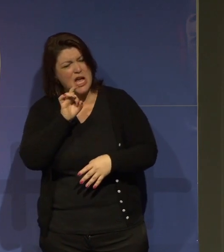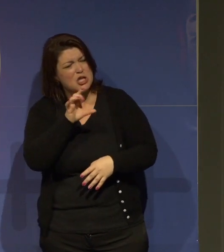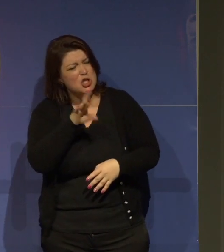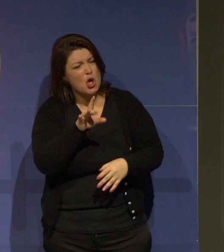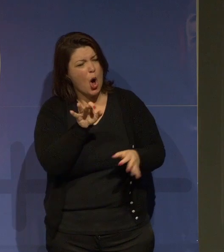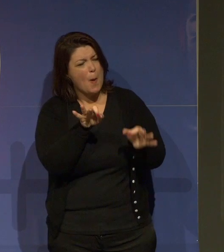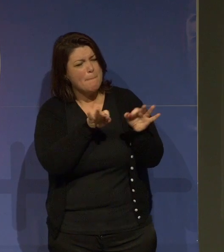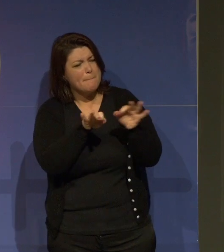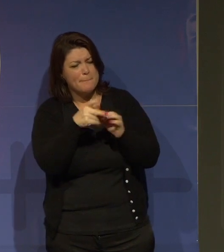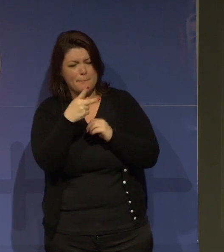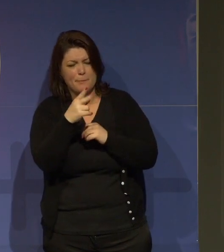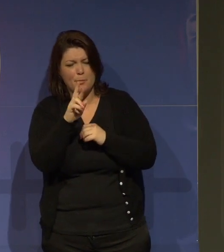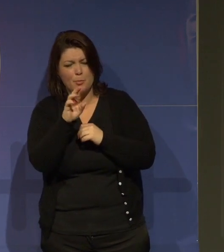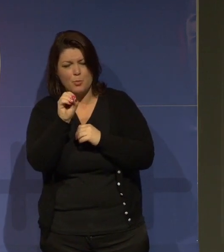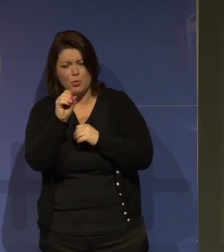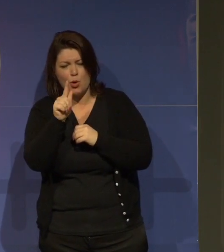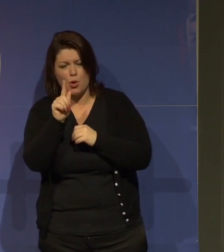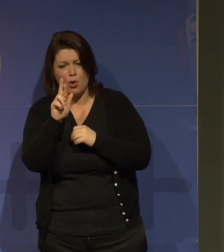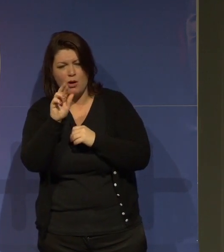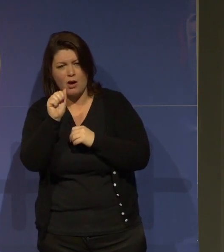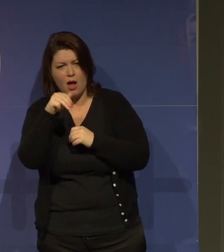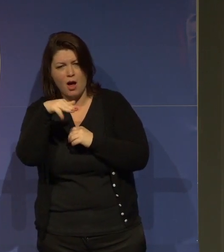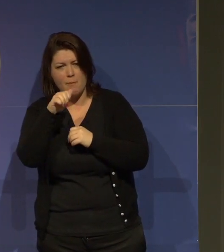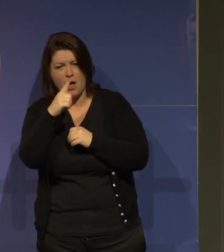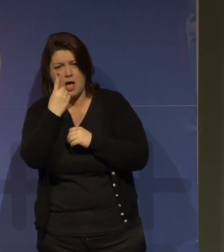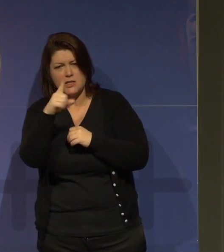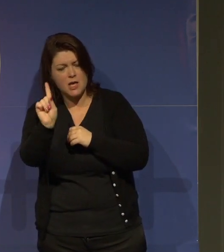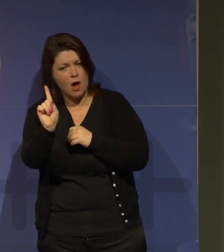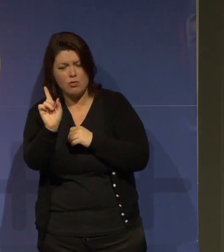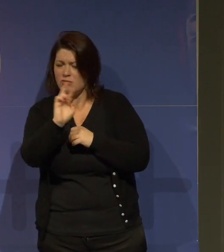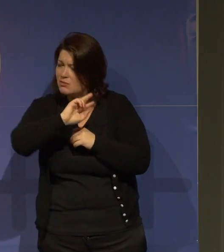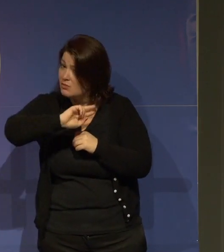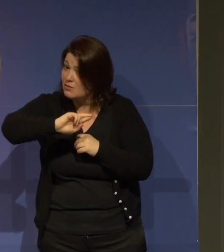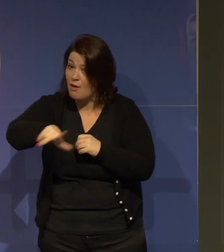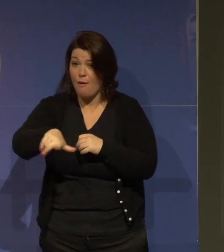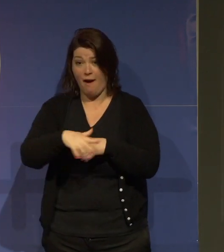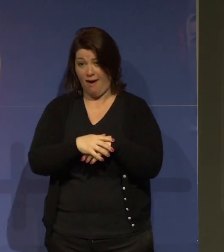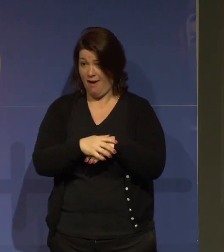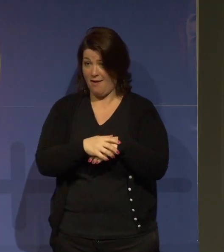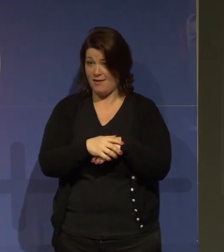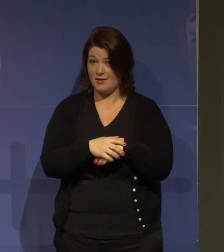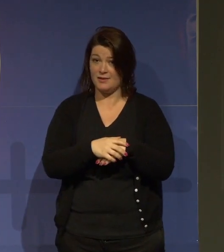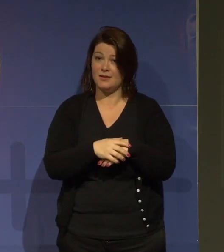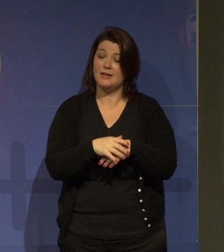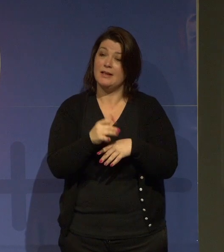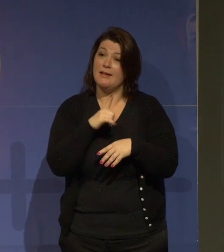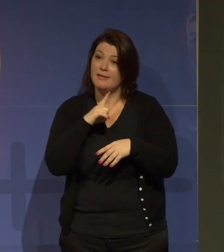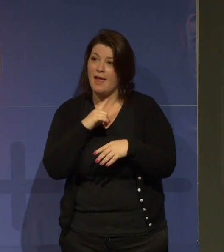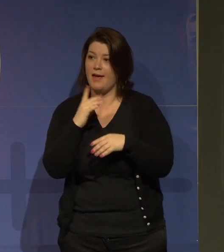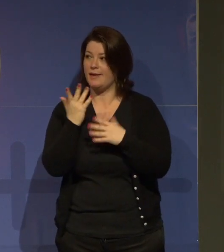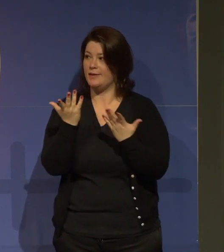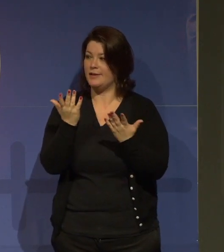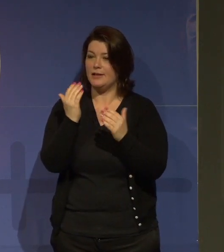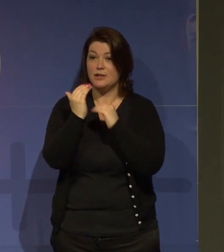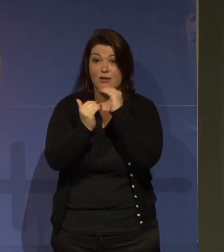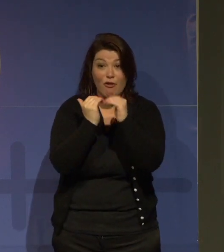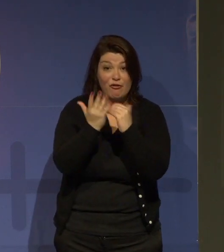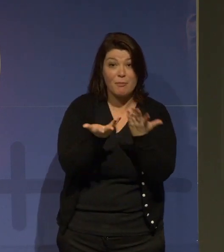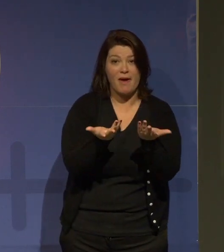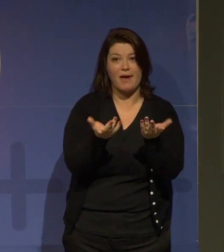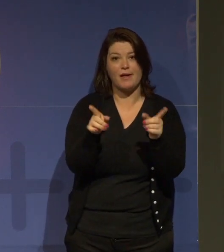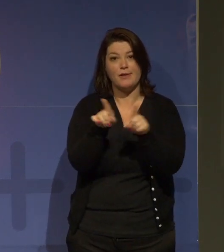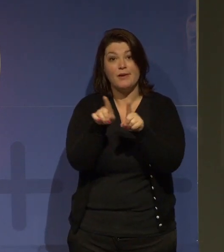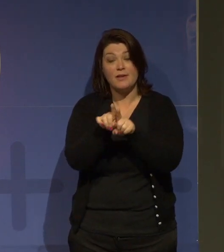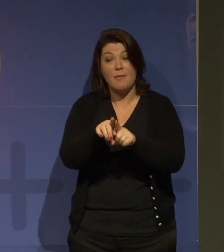programação. Quando a gente fala de acessibilidade digital, a gente permeia desenvolvimento, a parte